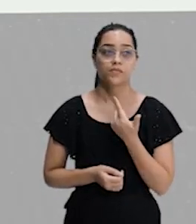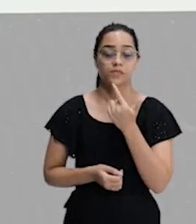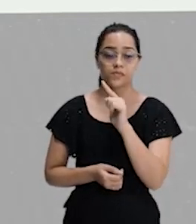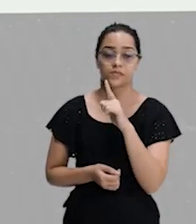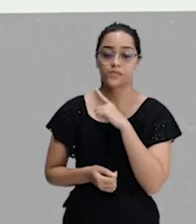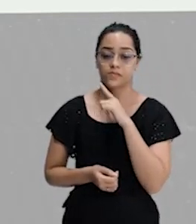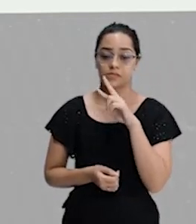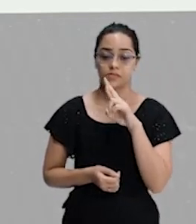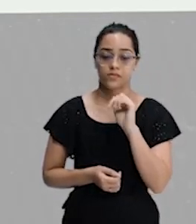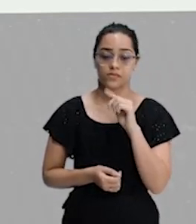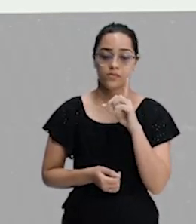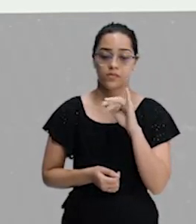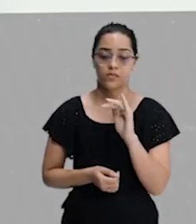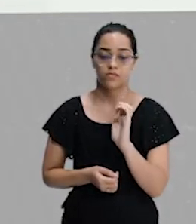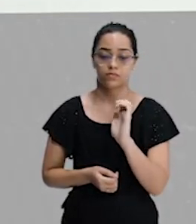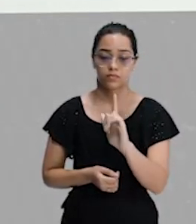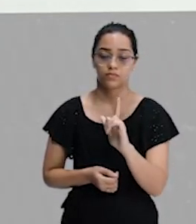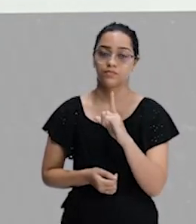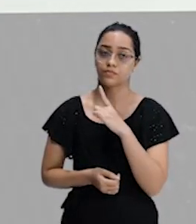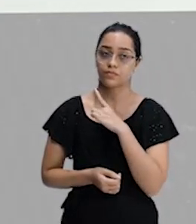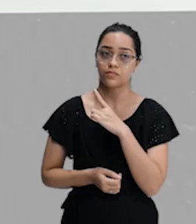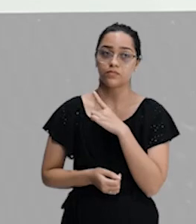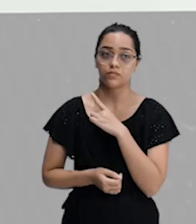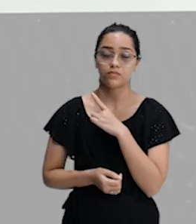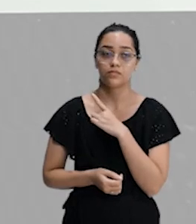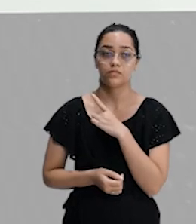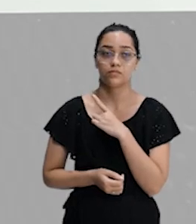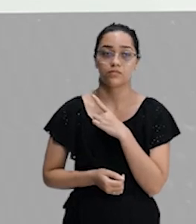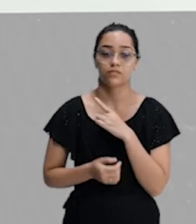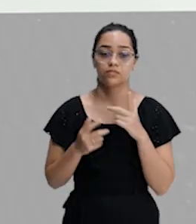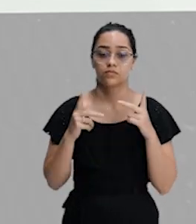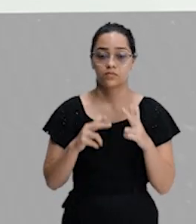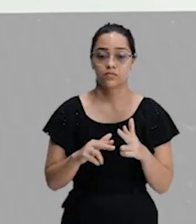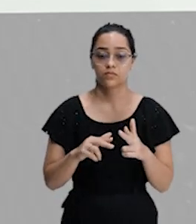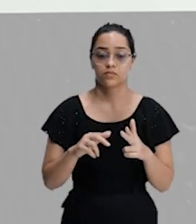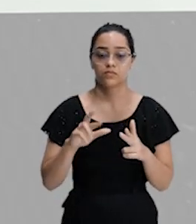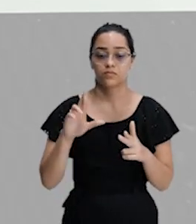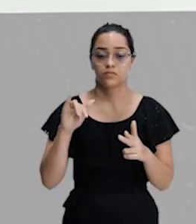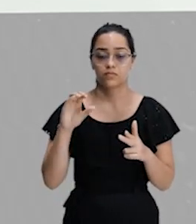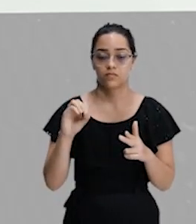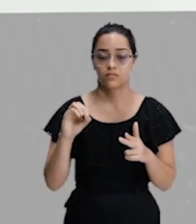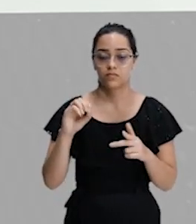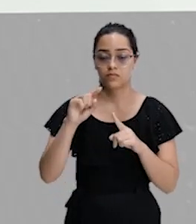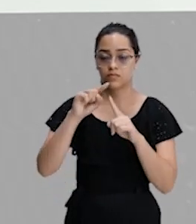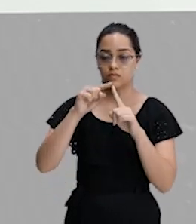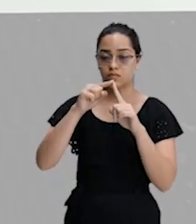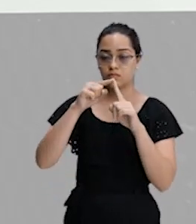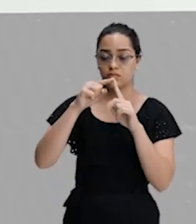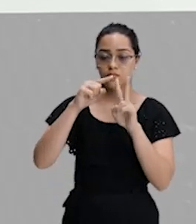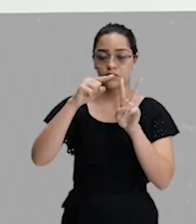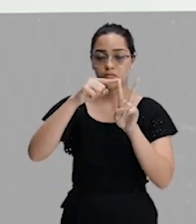na forma de radical. Então, o raio vai ser igual a raiz cúbica de 27.